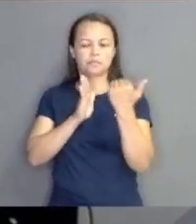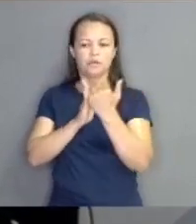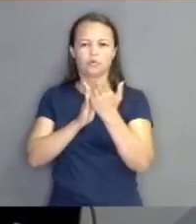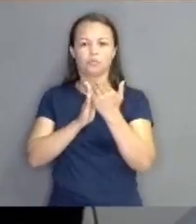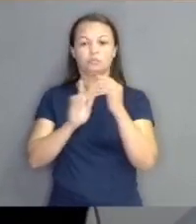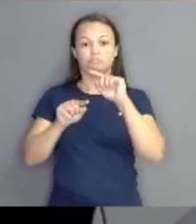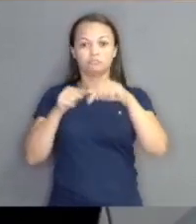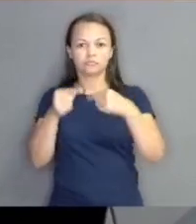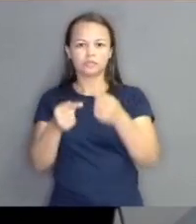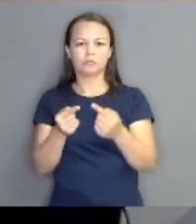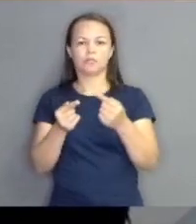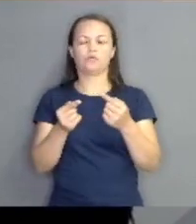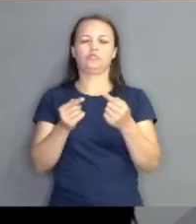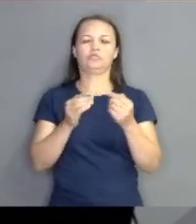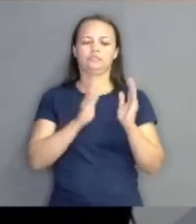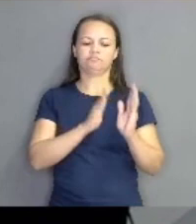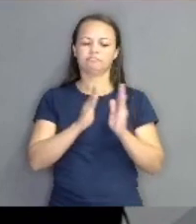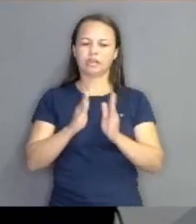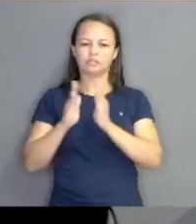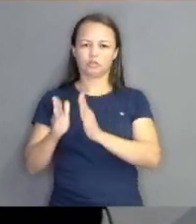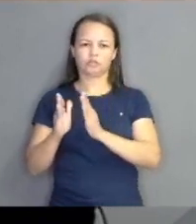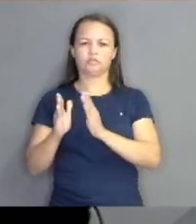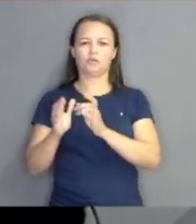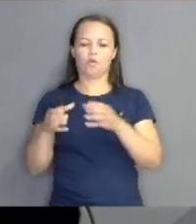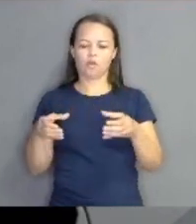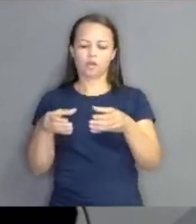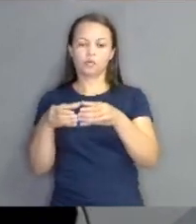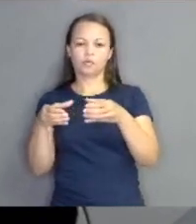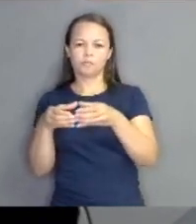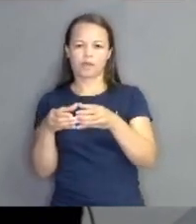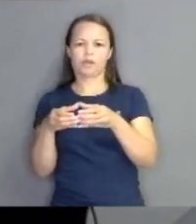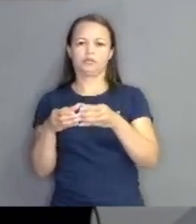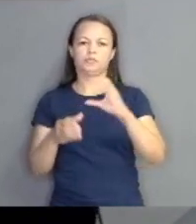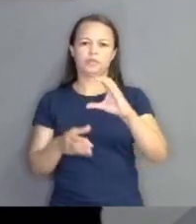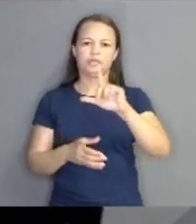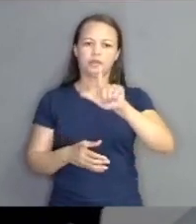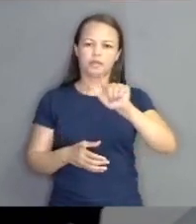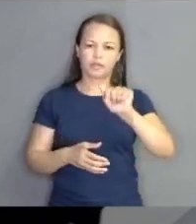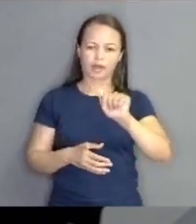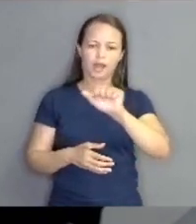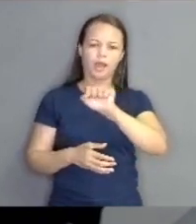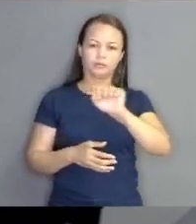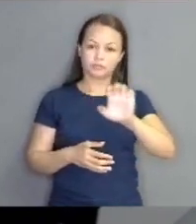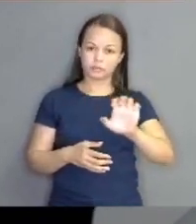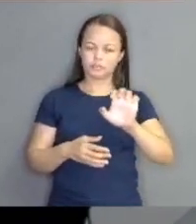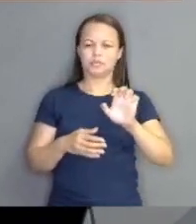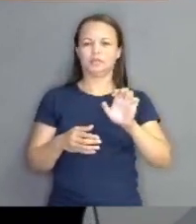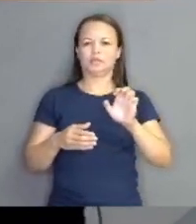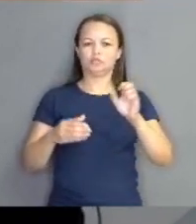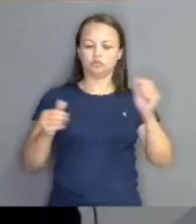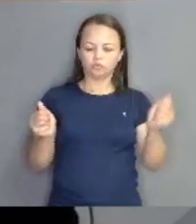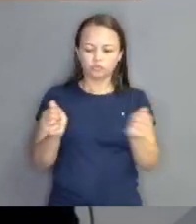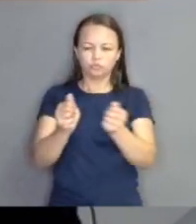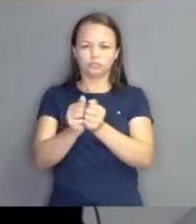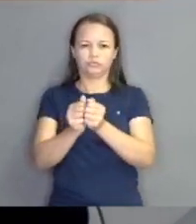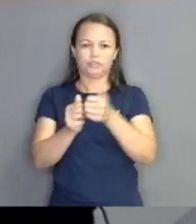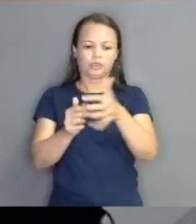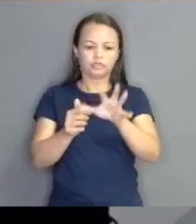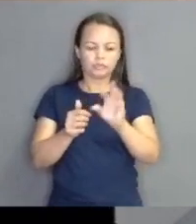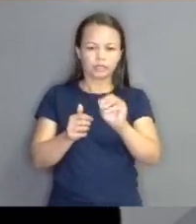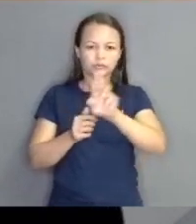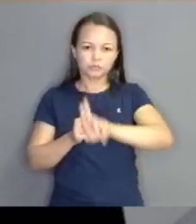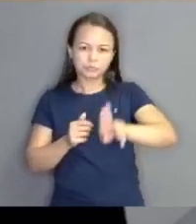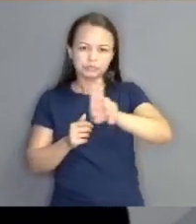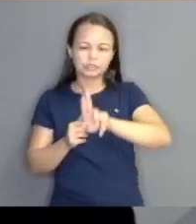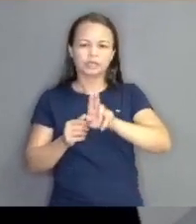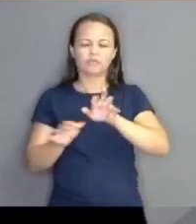ordens de números, são agrupados em classe. Então, depois que a gente junta essas 10 unidades, a gente vai os